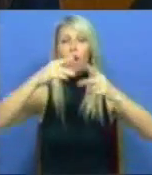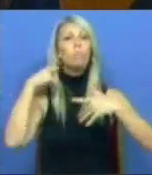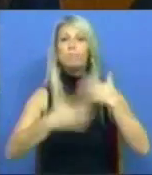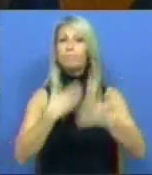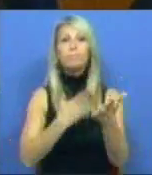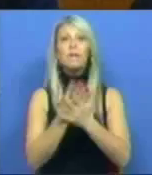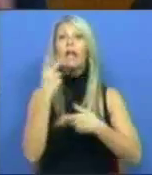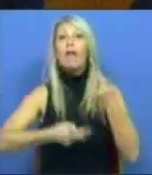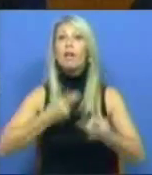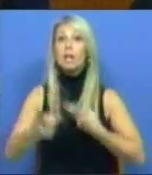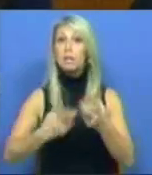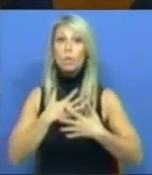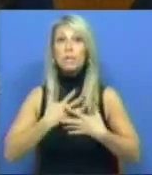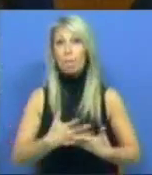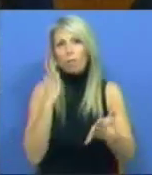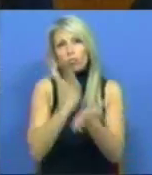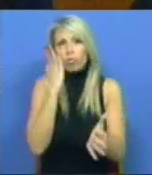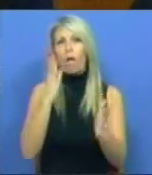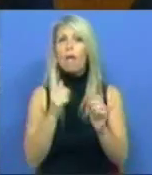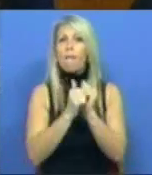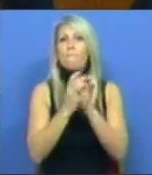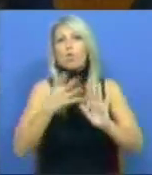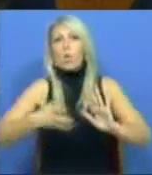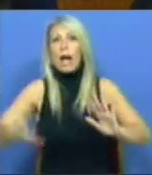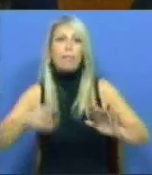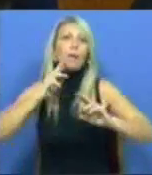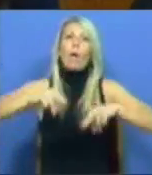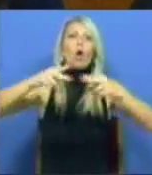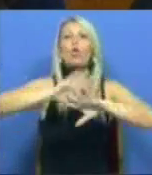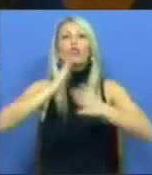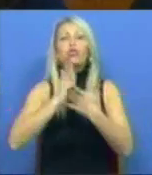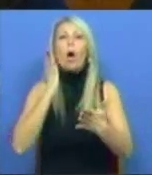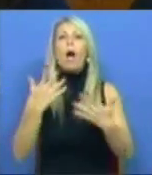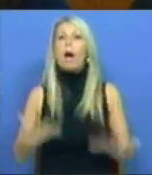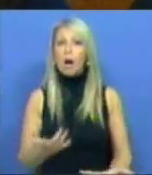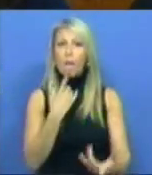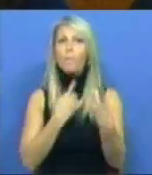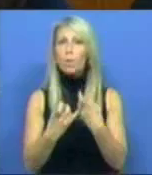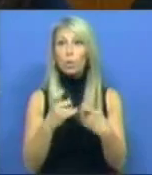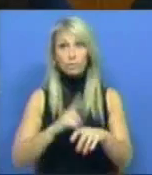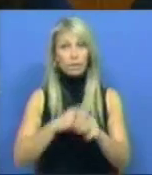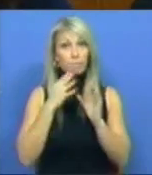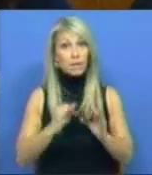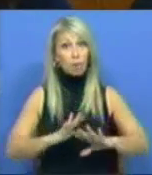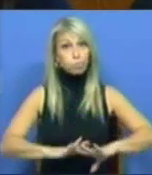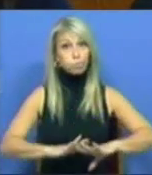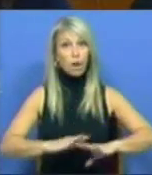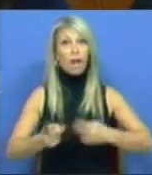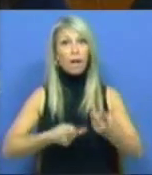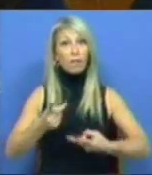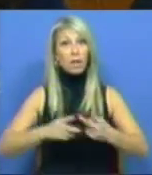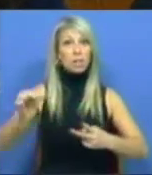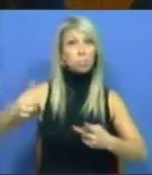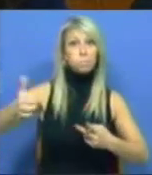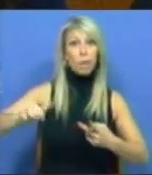meramente burocrática e que só servia, aliás, para a progressão na carreira. Pergunto-lhe se este não é o momento de suspender esta avaliação de desempenho